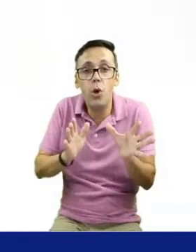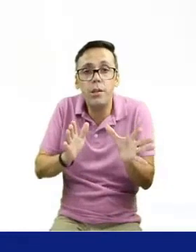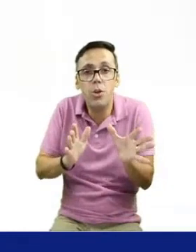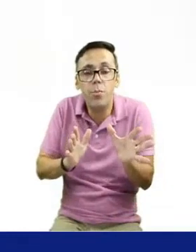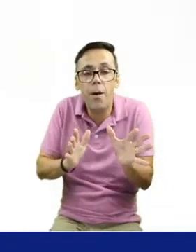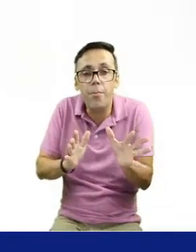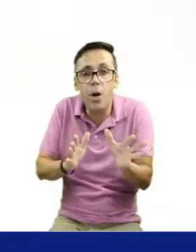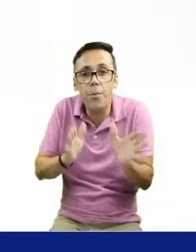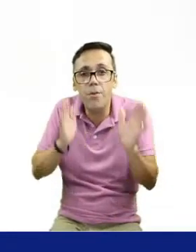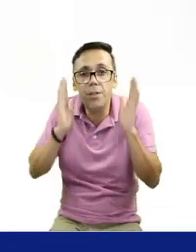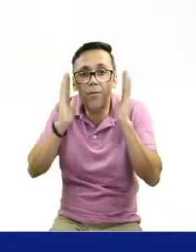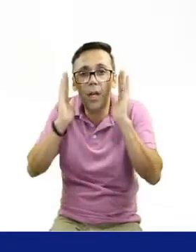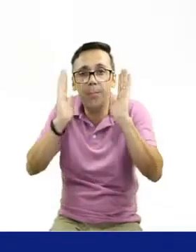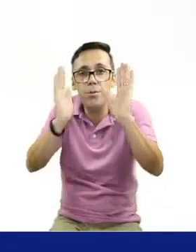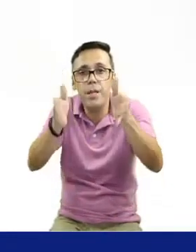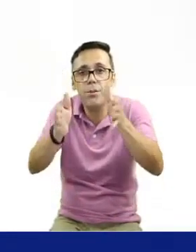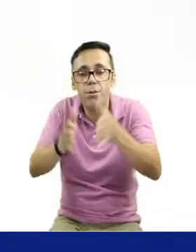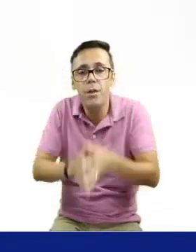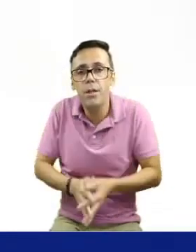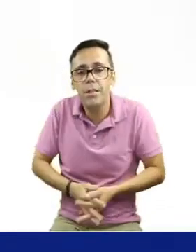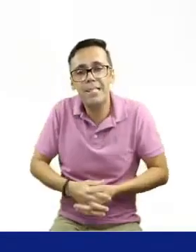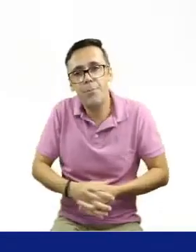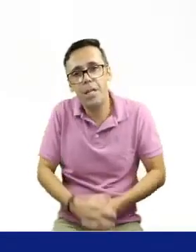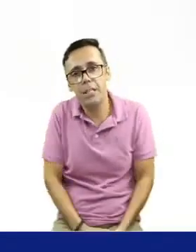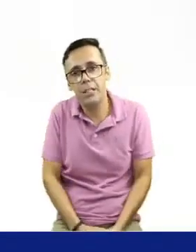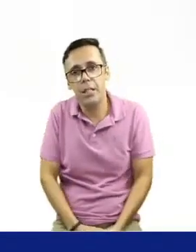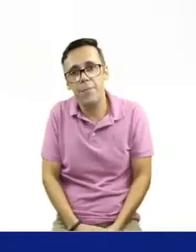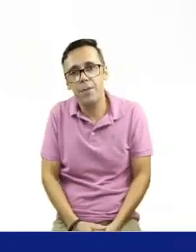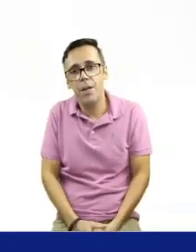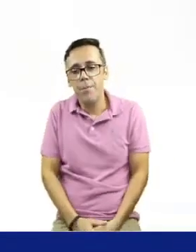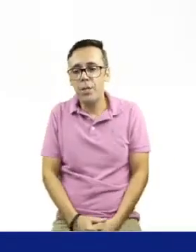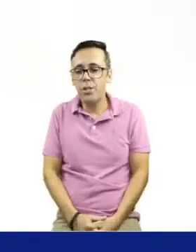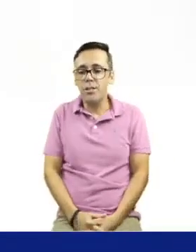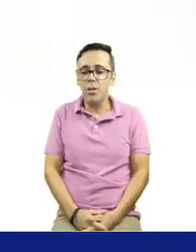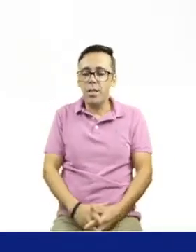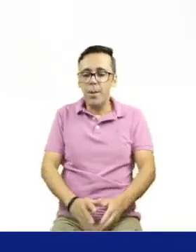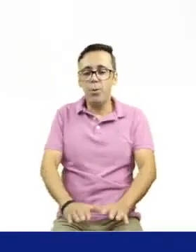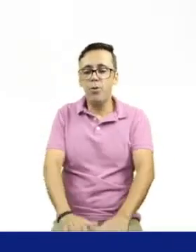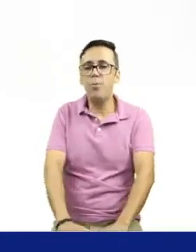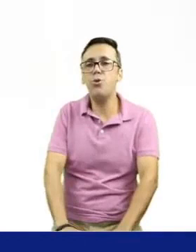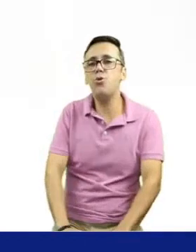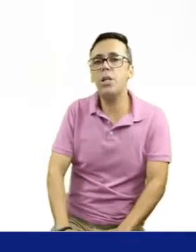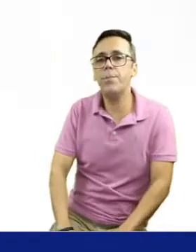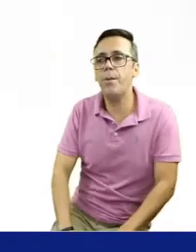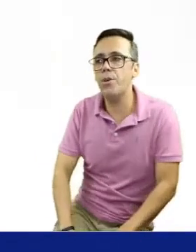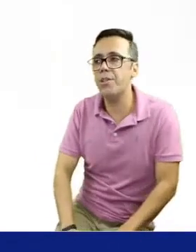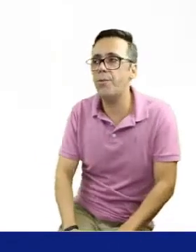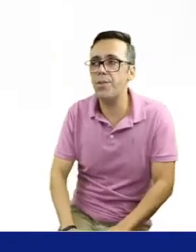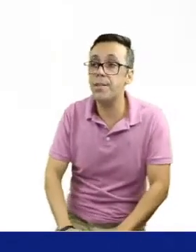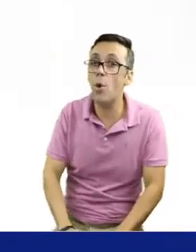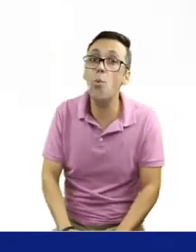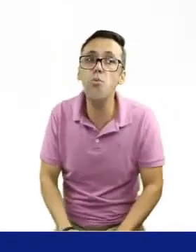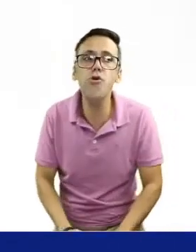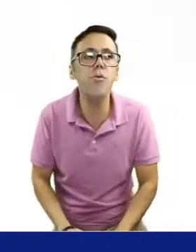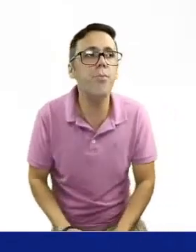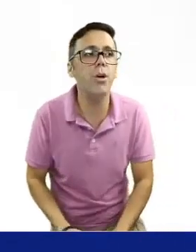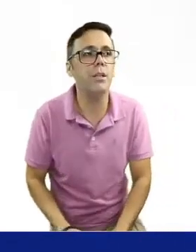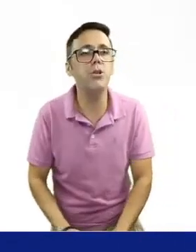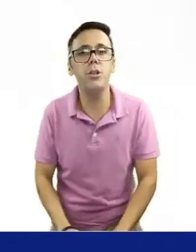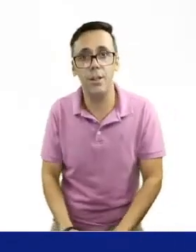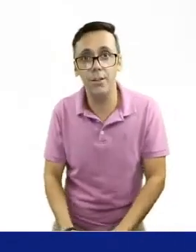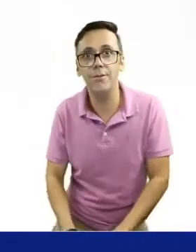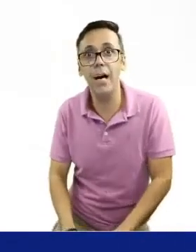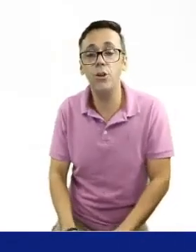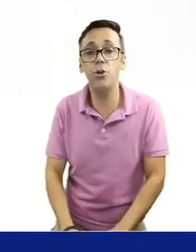anota no papel para você ficar por dentro dessa parada aqui presta atenção daqui a pouco eu vou pedir Jonathan para mostrar para vocês algo